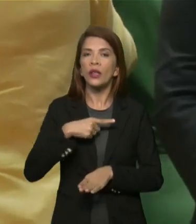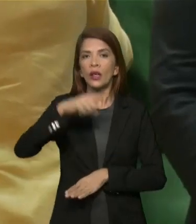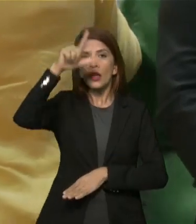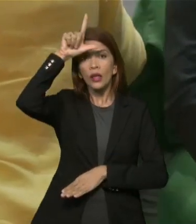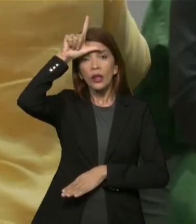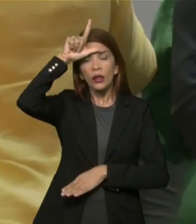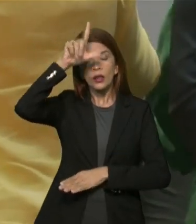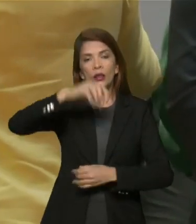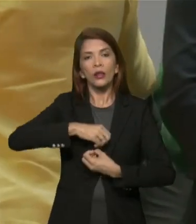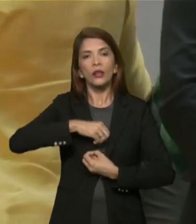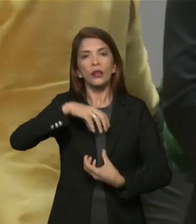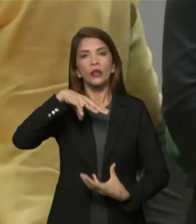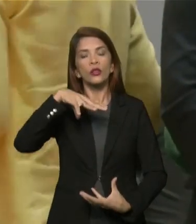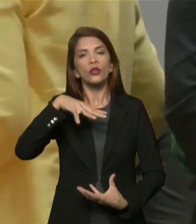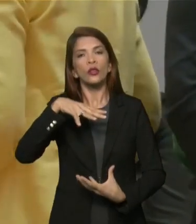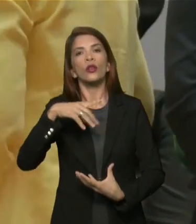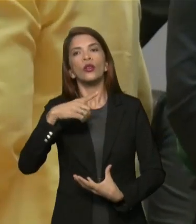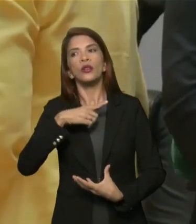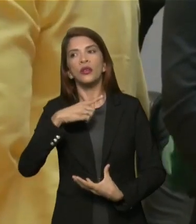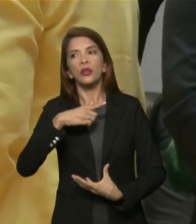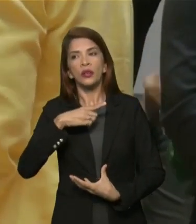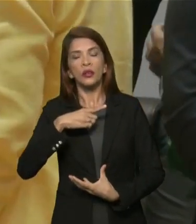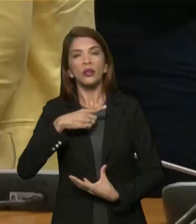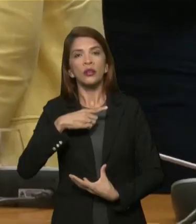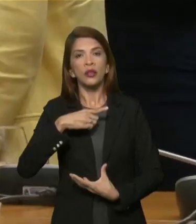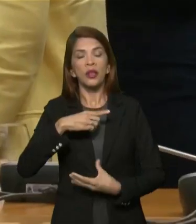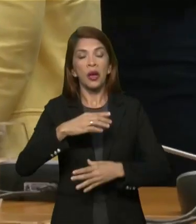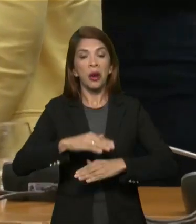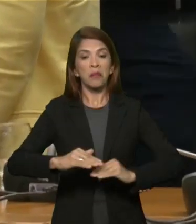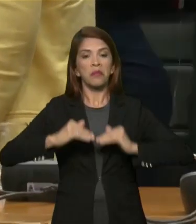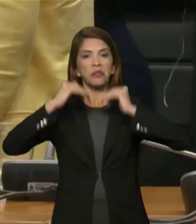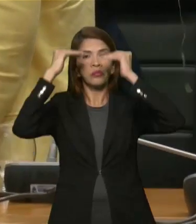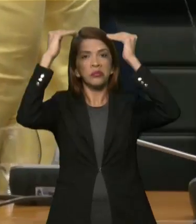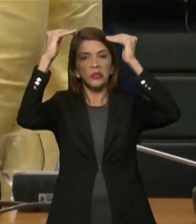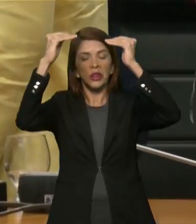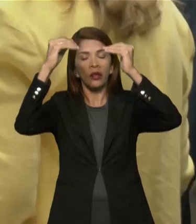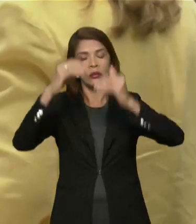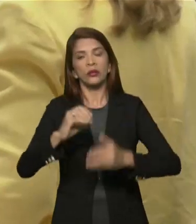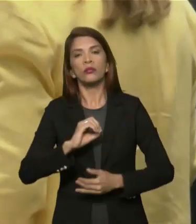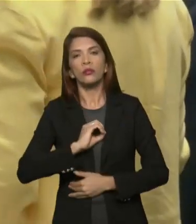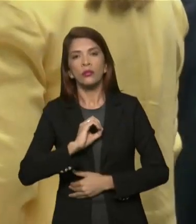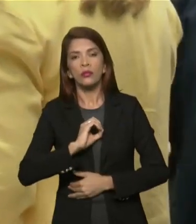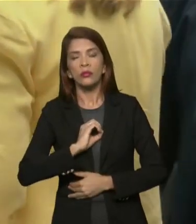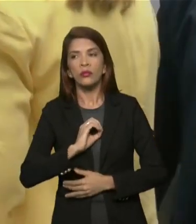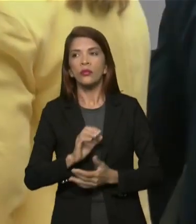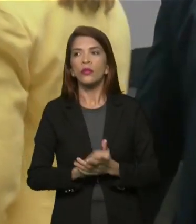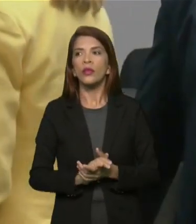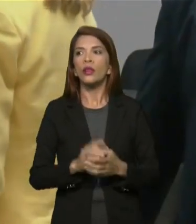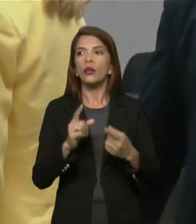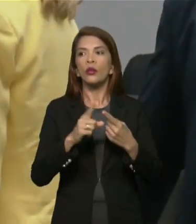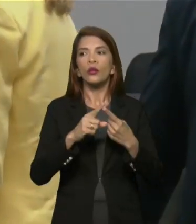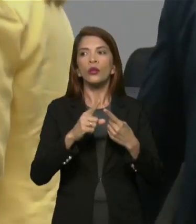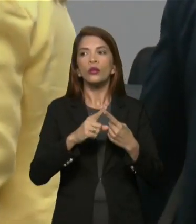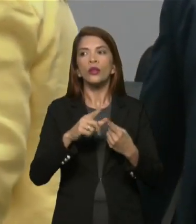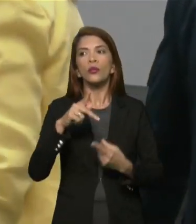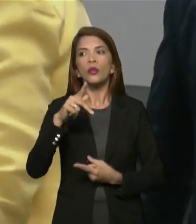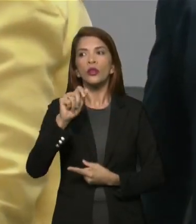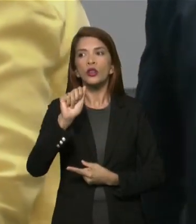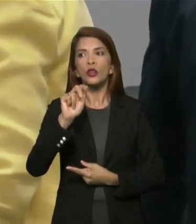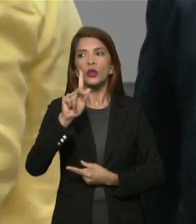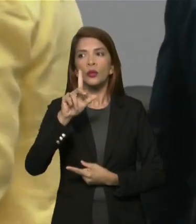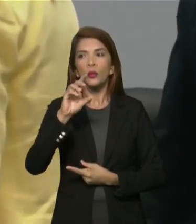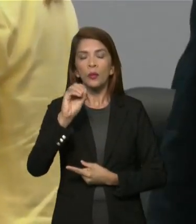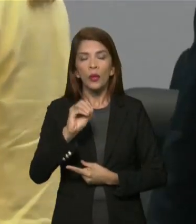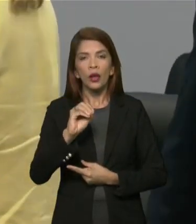religiosos foram agraciados com a mais alta honraria do Parlamento Estadual. Entre os homenageados estava o pastor Paulo Guilherme, que